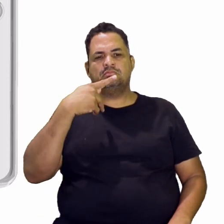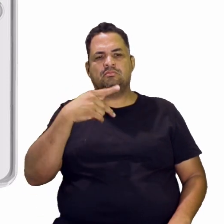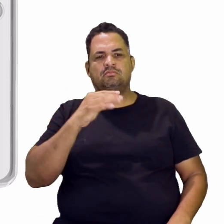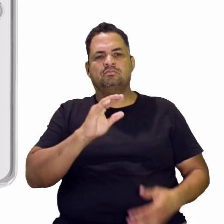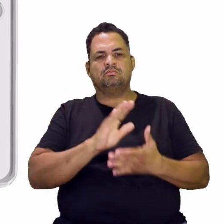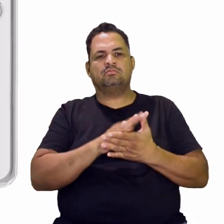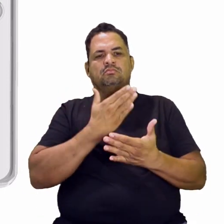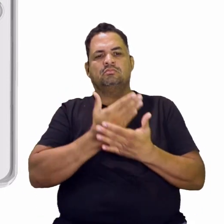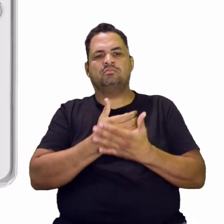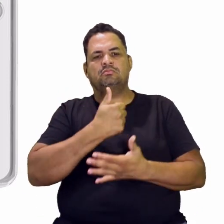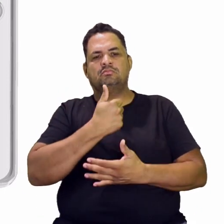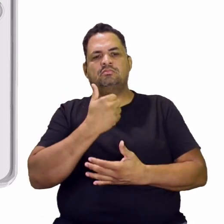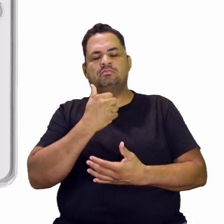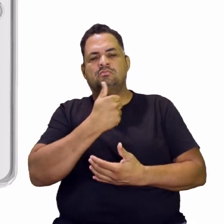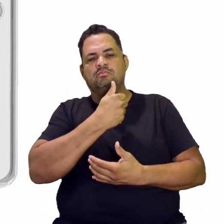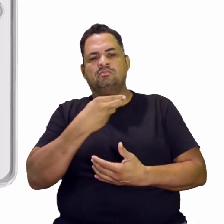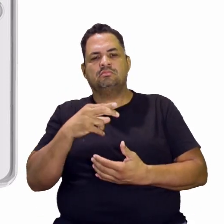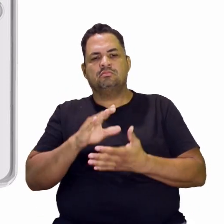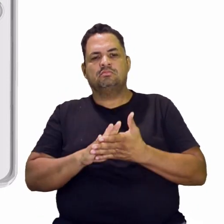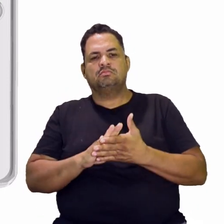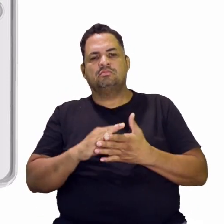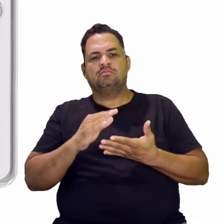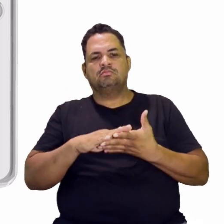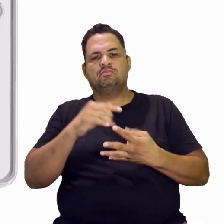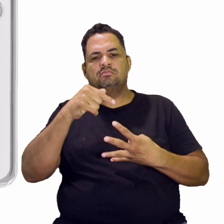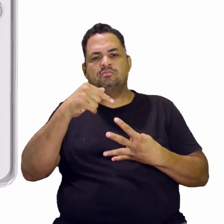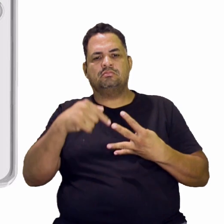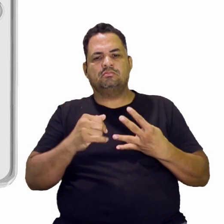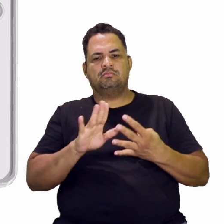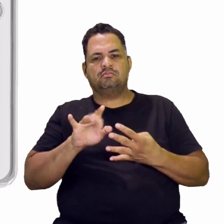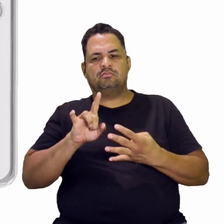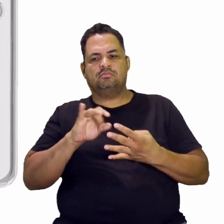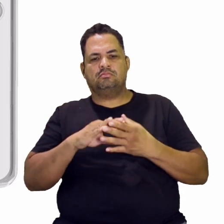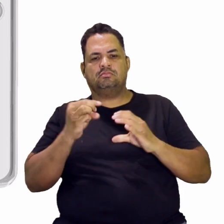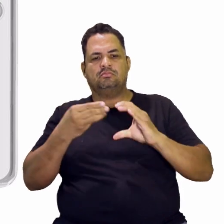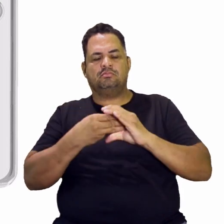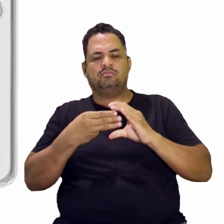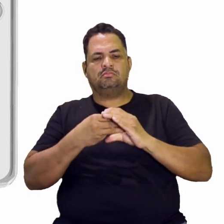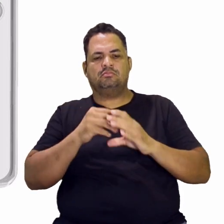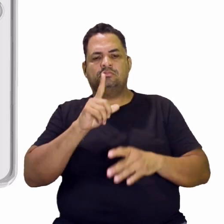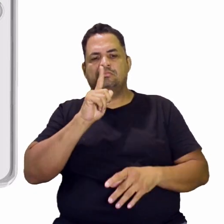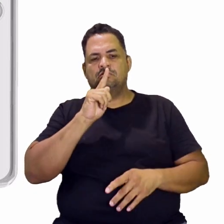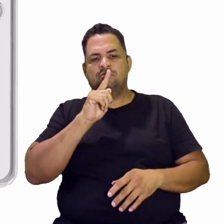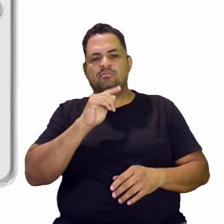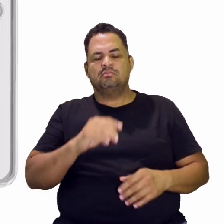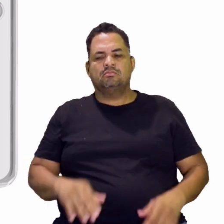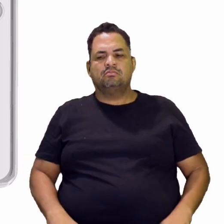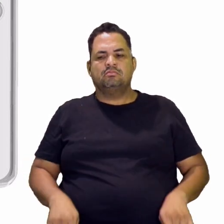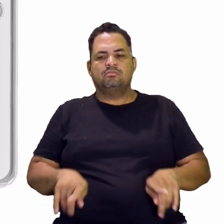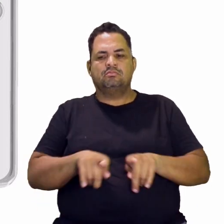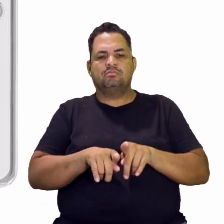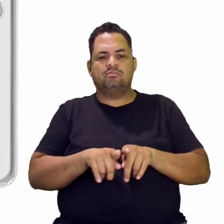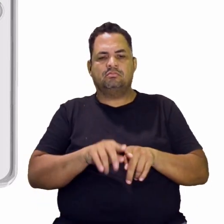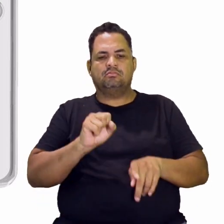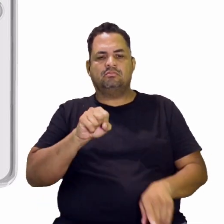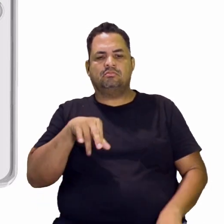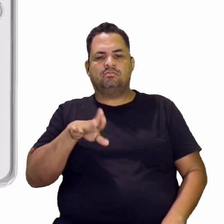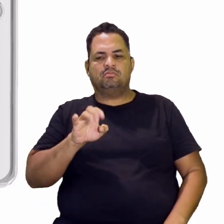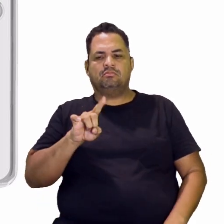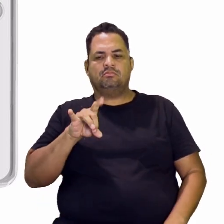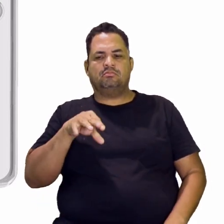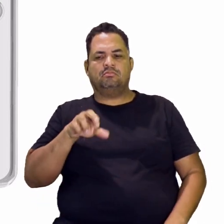aula 13, sobre os componentes inorgânicos da célula, do qual a gente tem aí a água e os